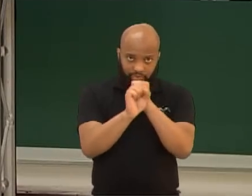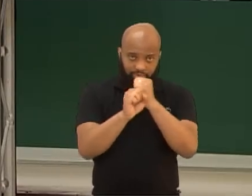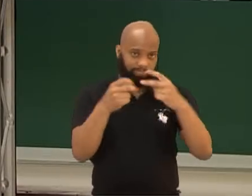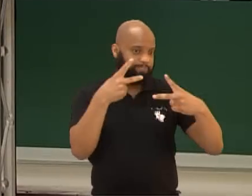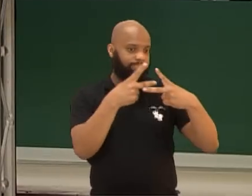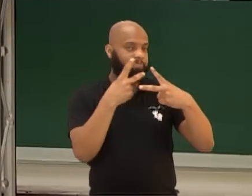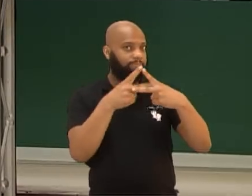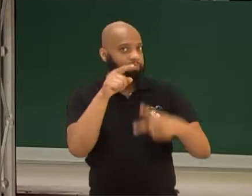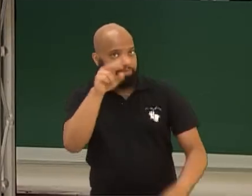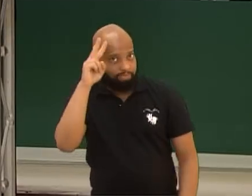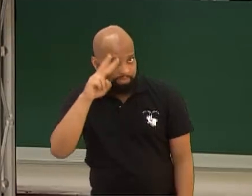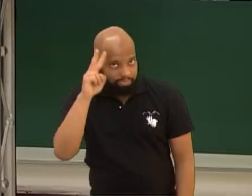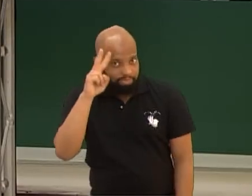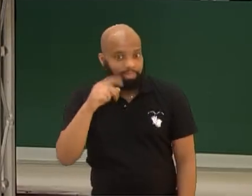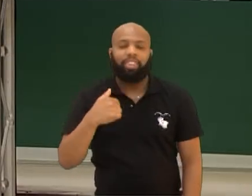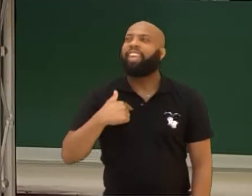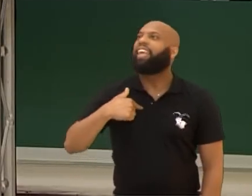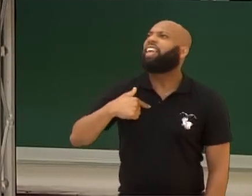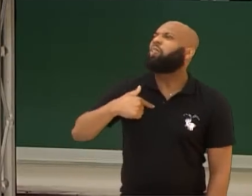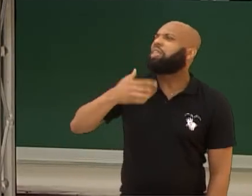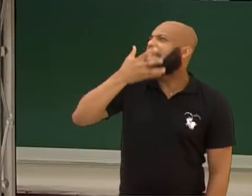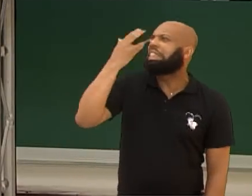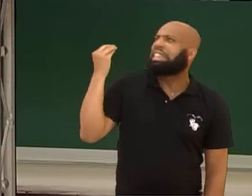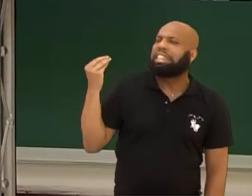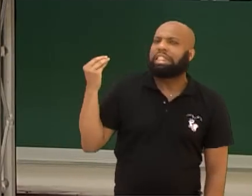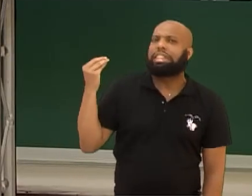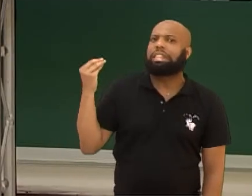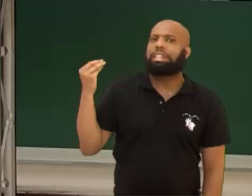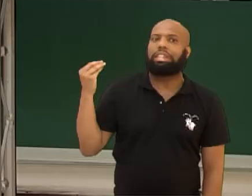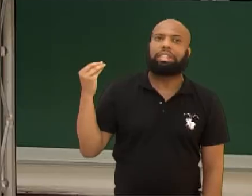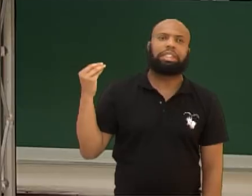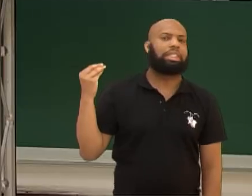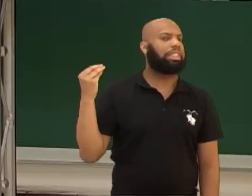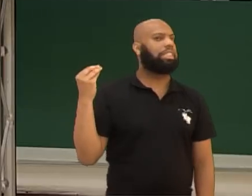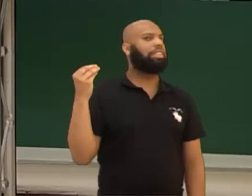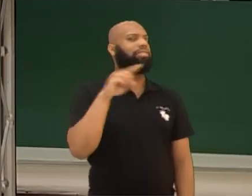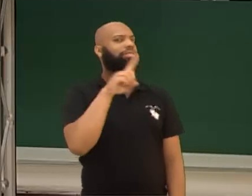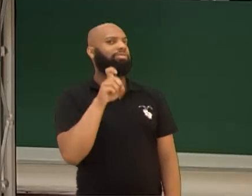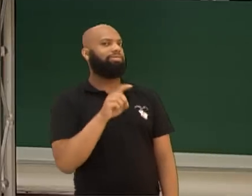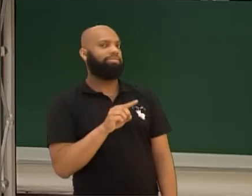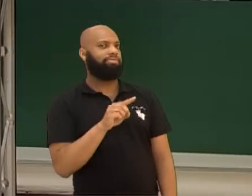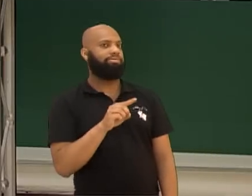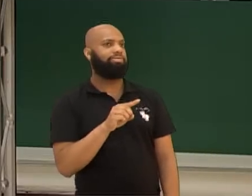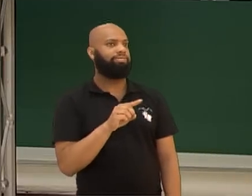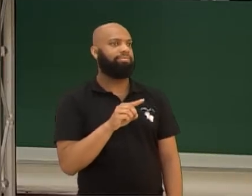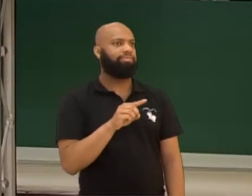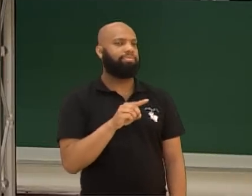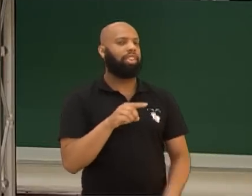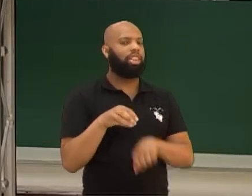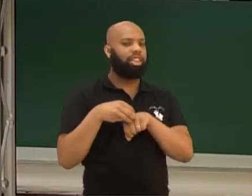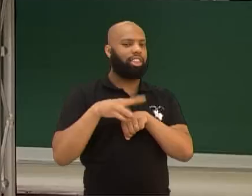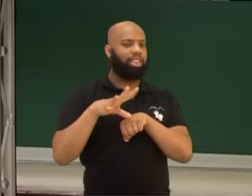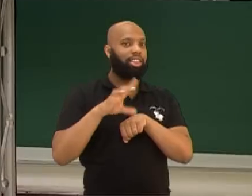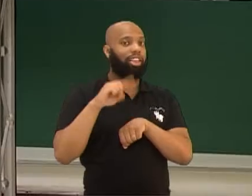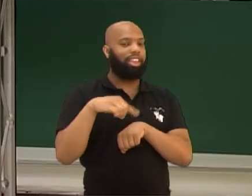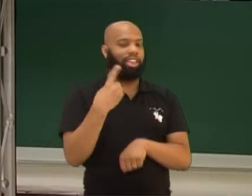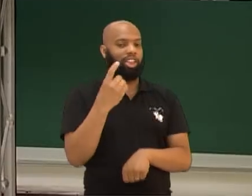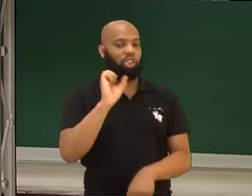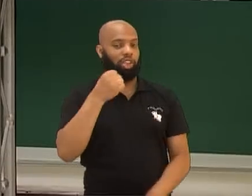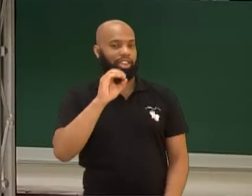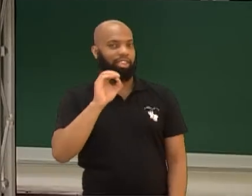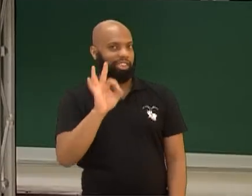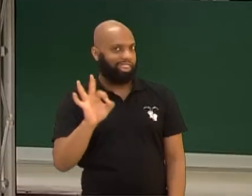de um triângulo? Ai, professora, eu esqueci. Será? Vou passar uma colinha. É